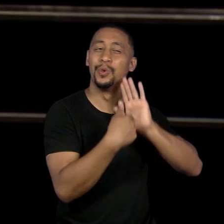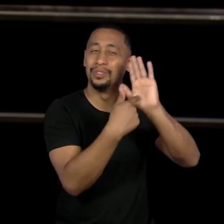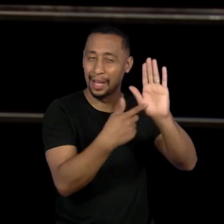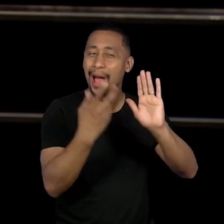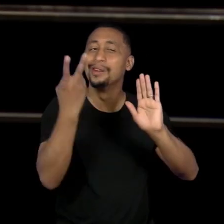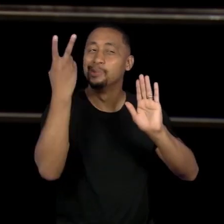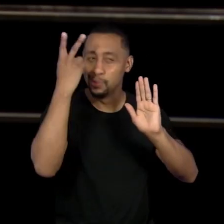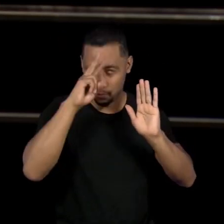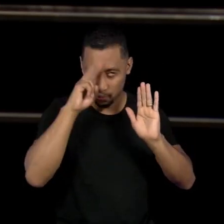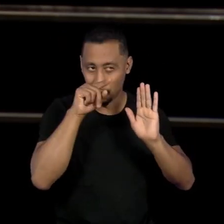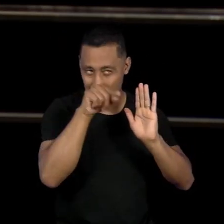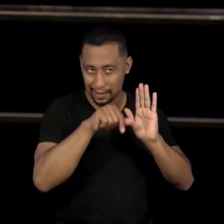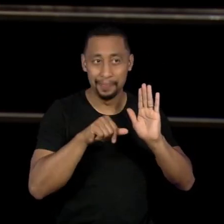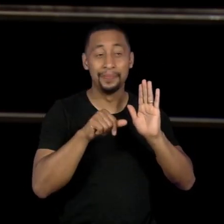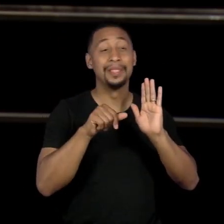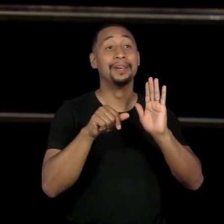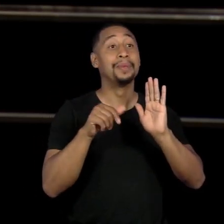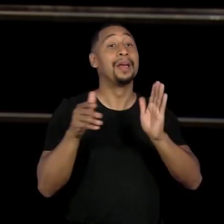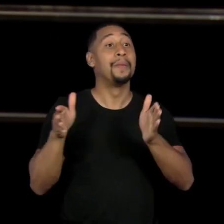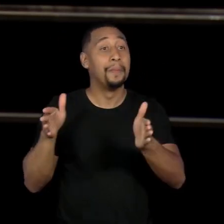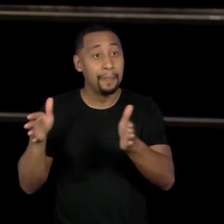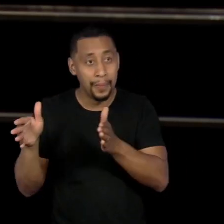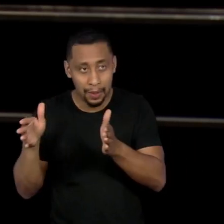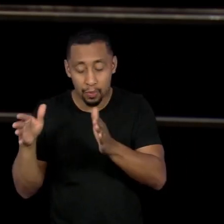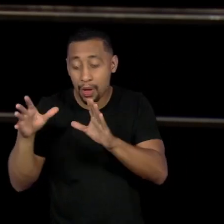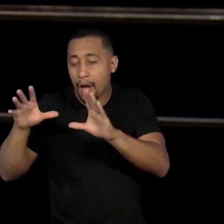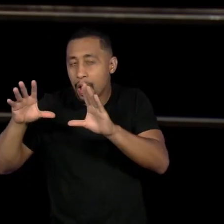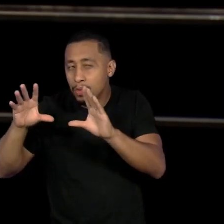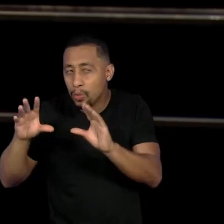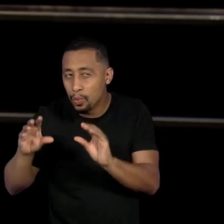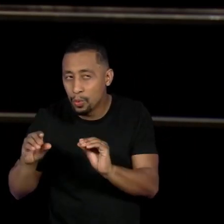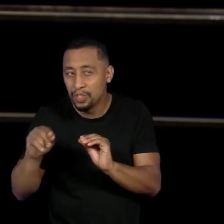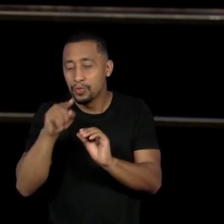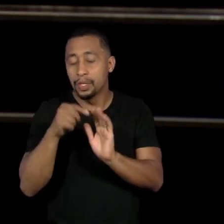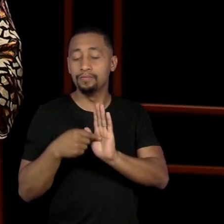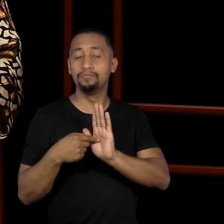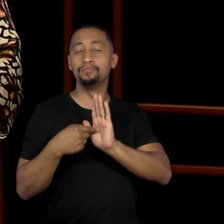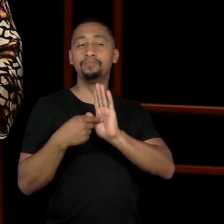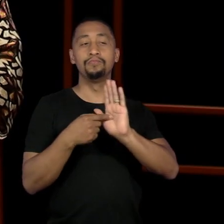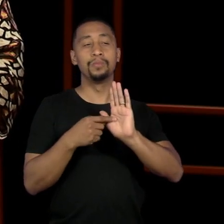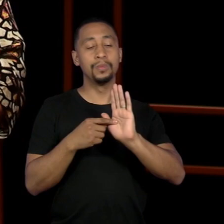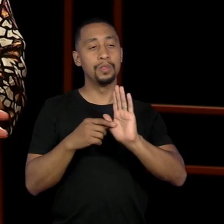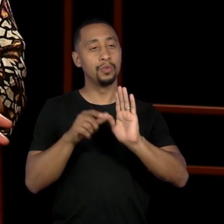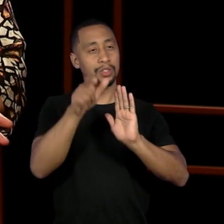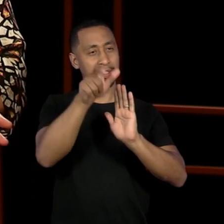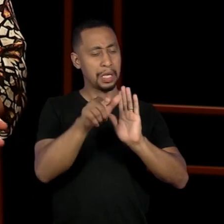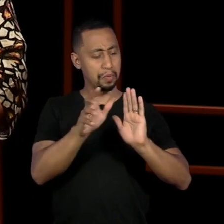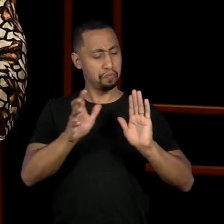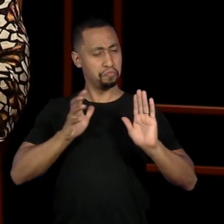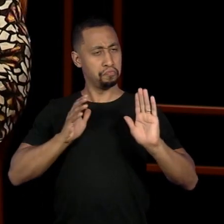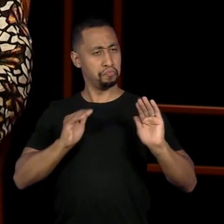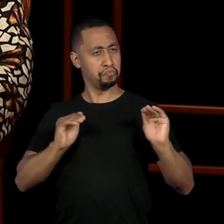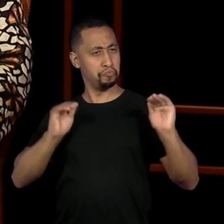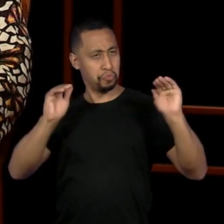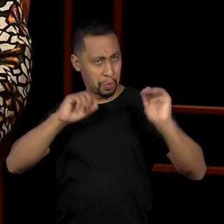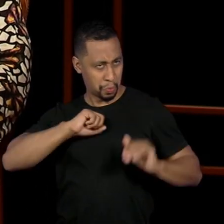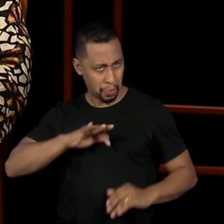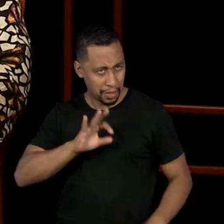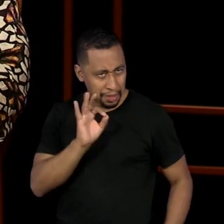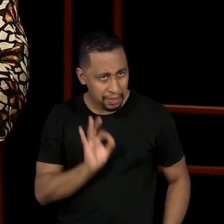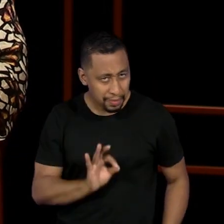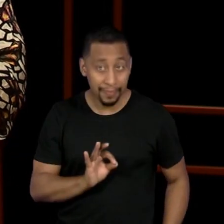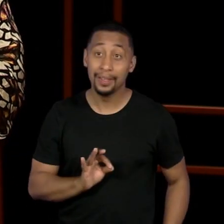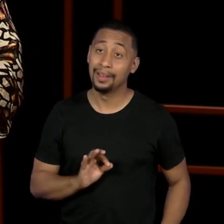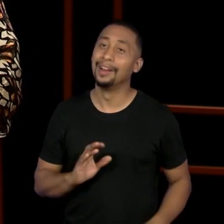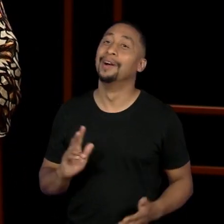você foi apresentada em uma noite como uma nobre da corte portuguesa. Não, isso foi lá em Inglaterra, numa época